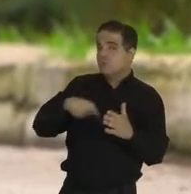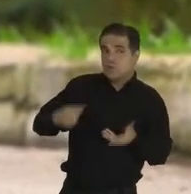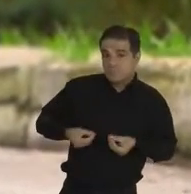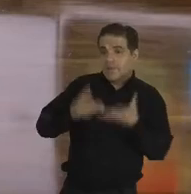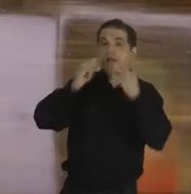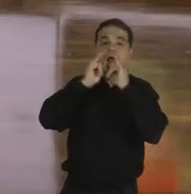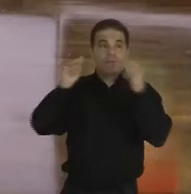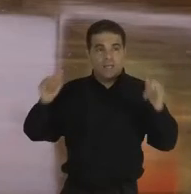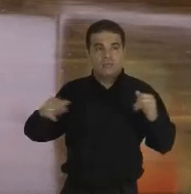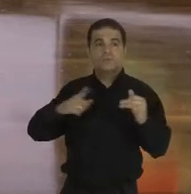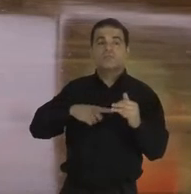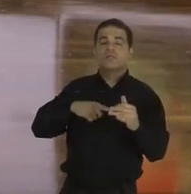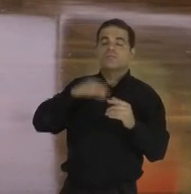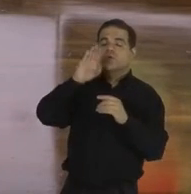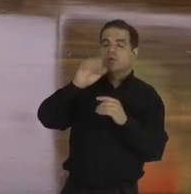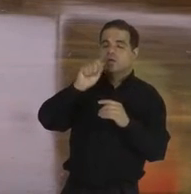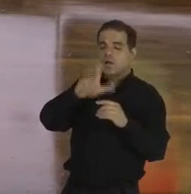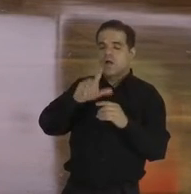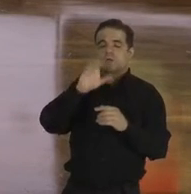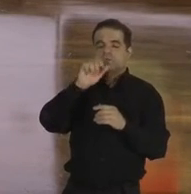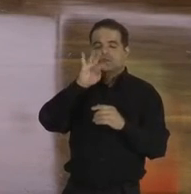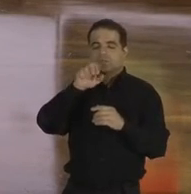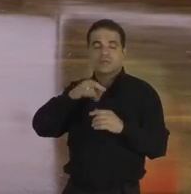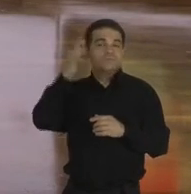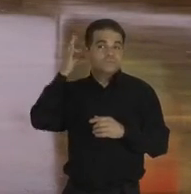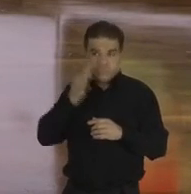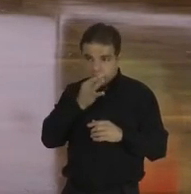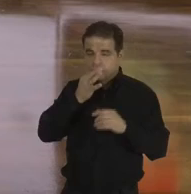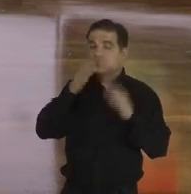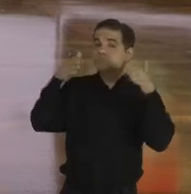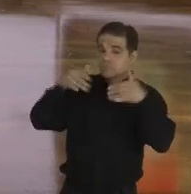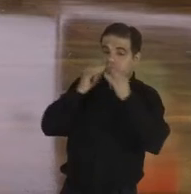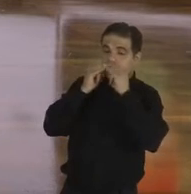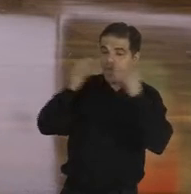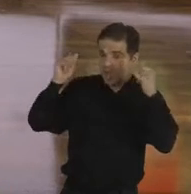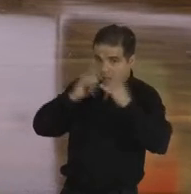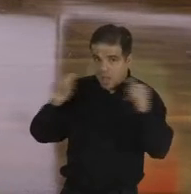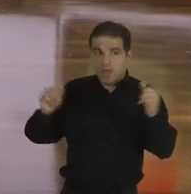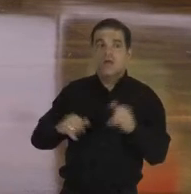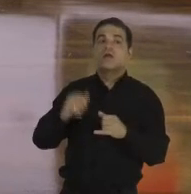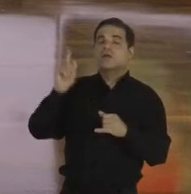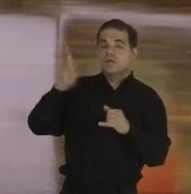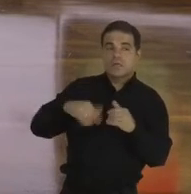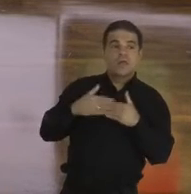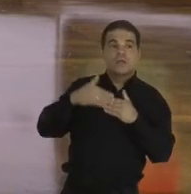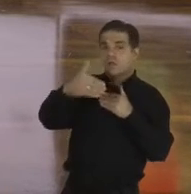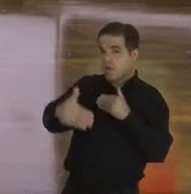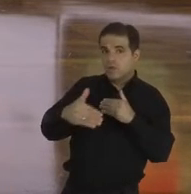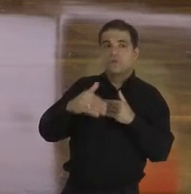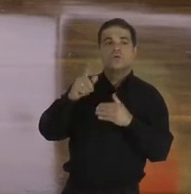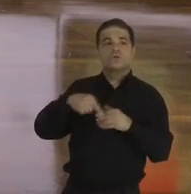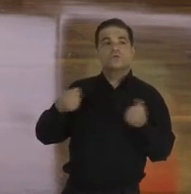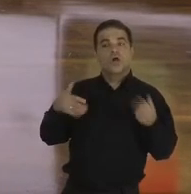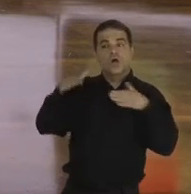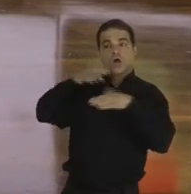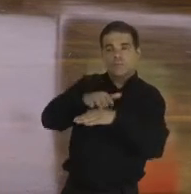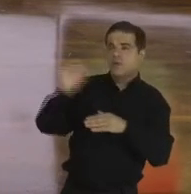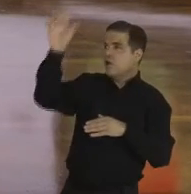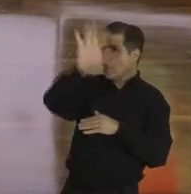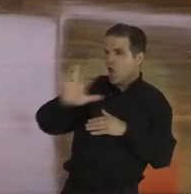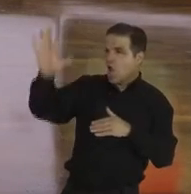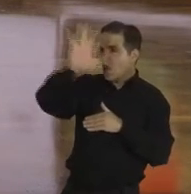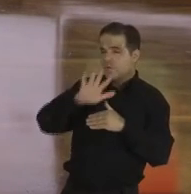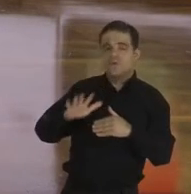elétricos temos um call center dedicado para veículos elétricos e o roadside assistance com cobertura